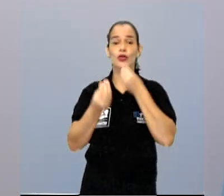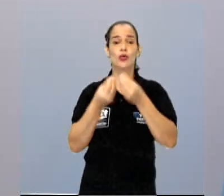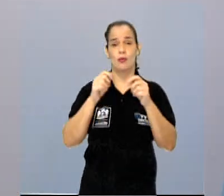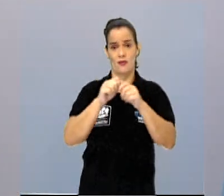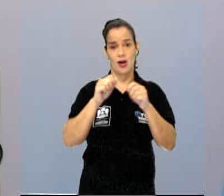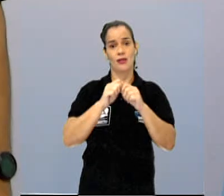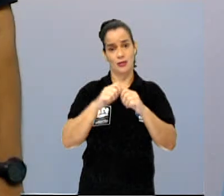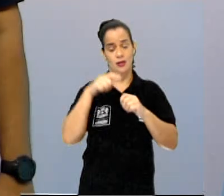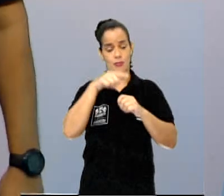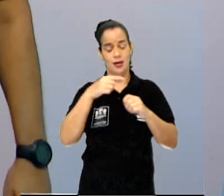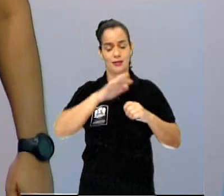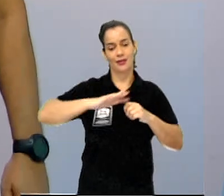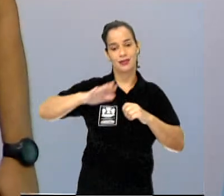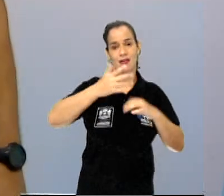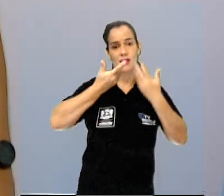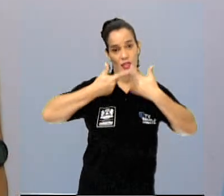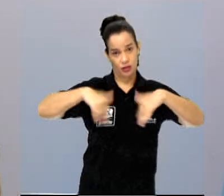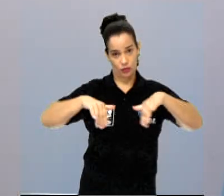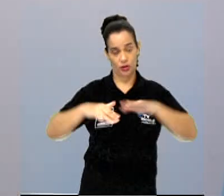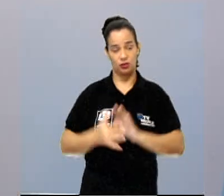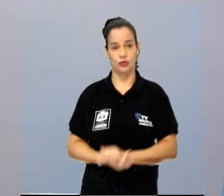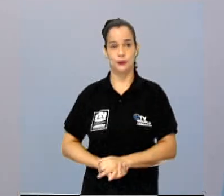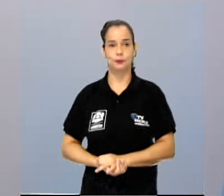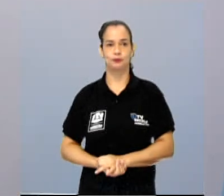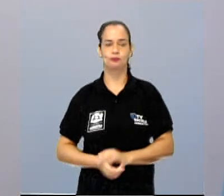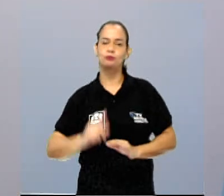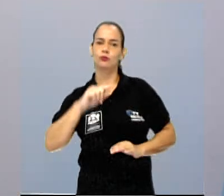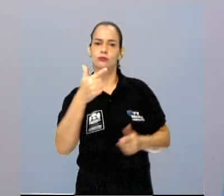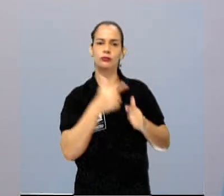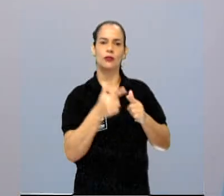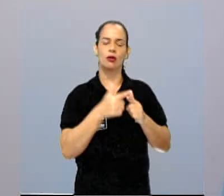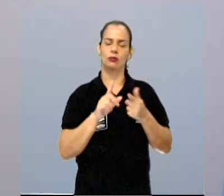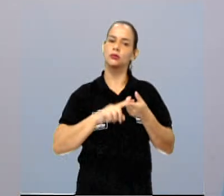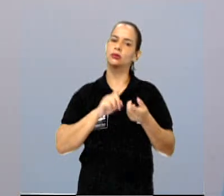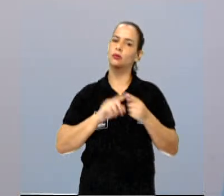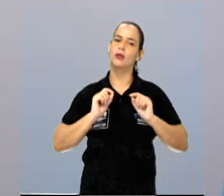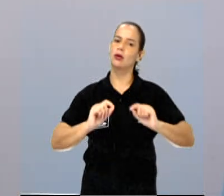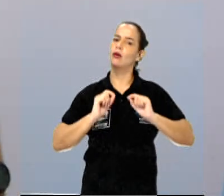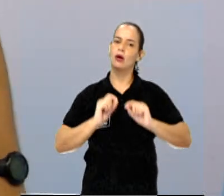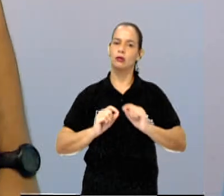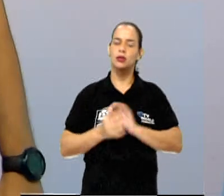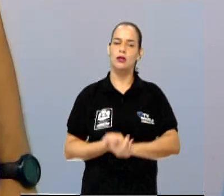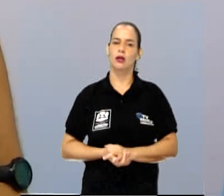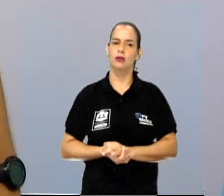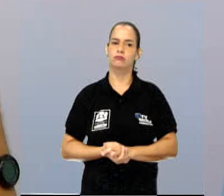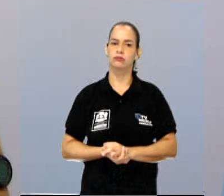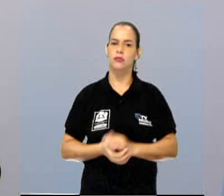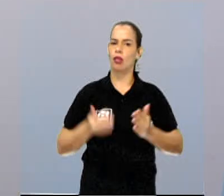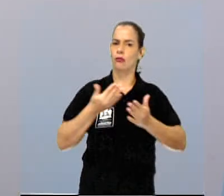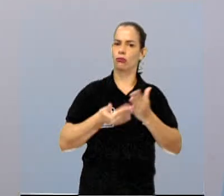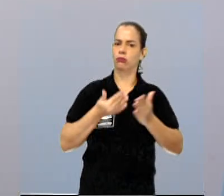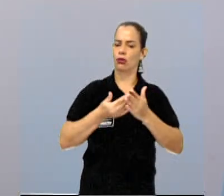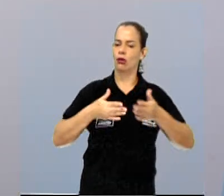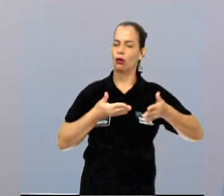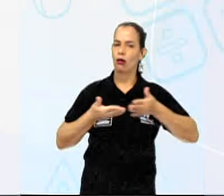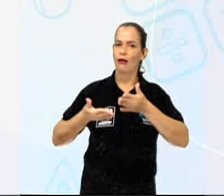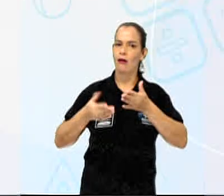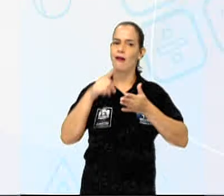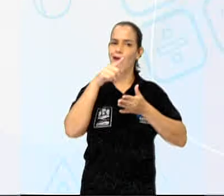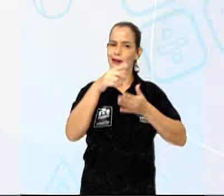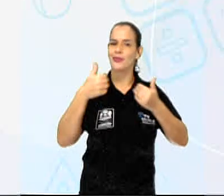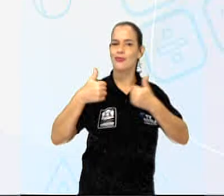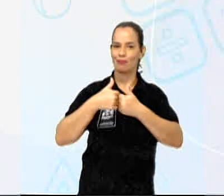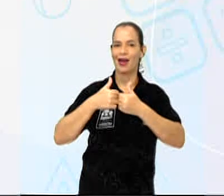naturais. Ok? Vejam que um outro problema muito comum nas áreas urbanas é a destruição dos manguezais. Se